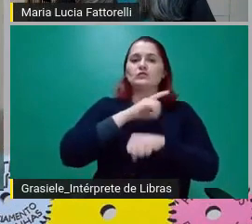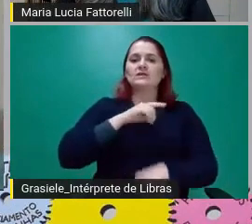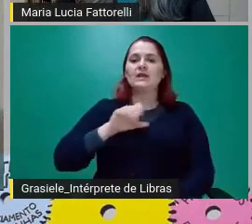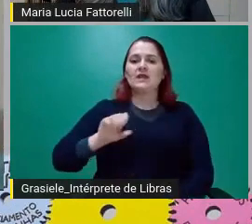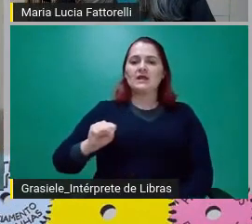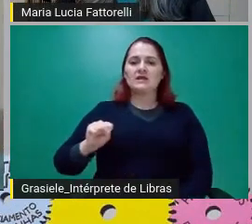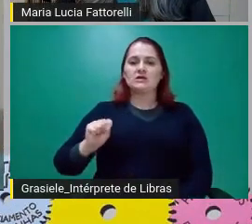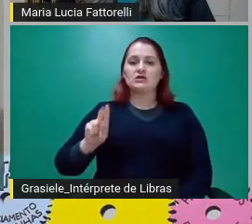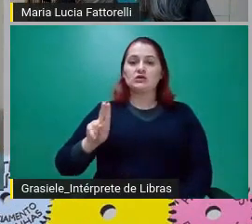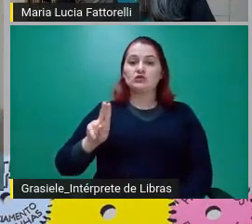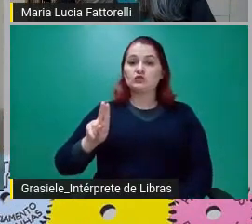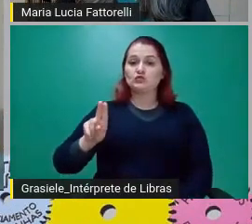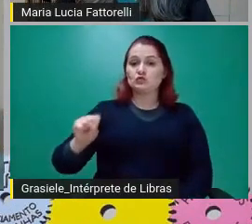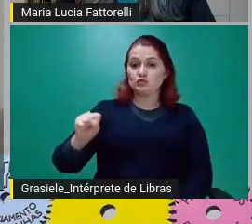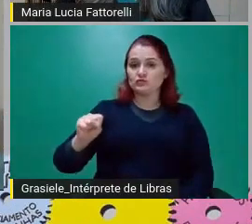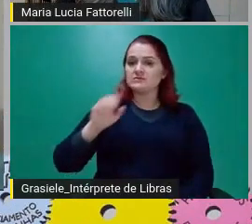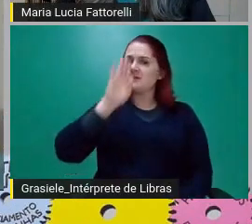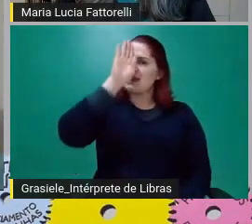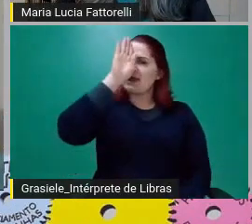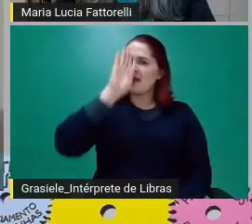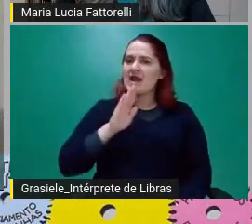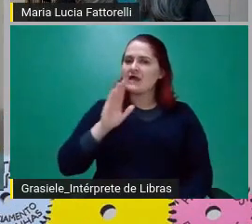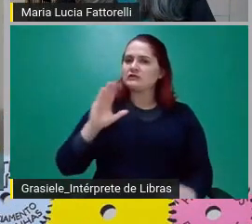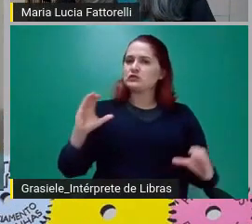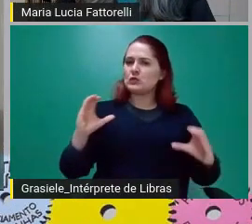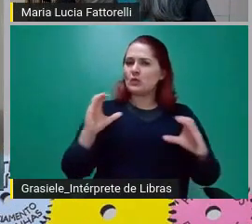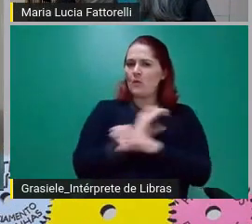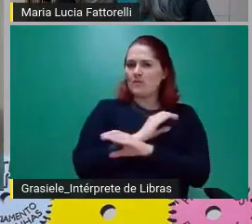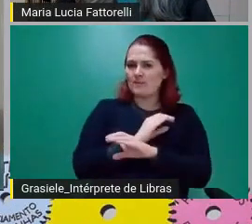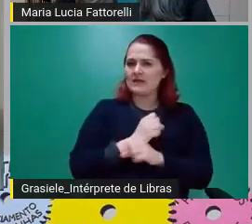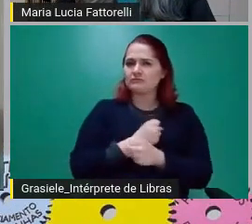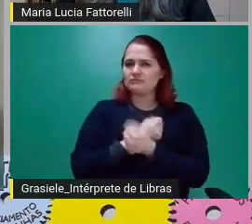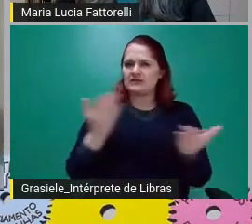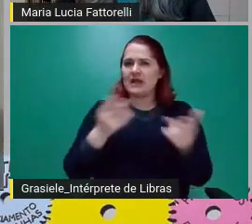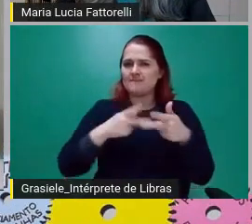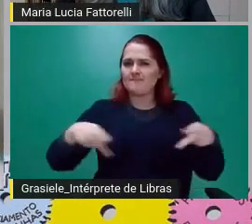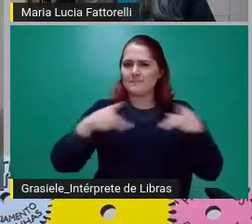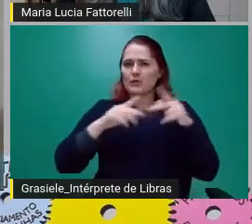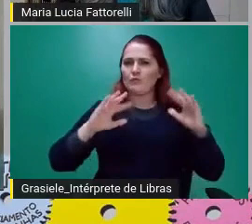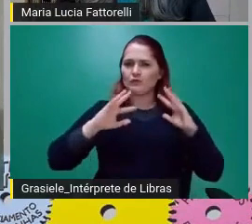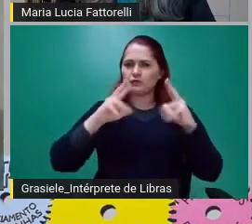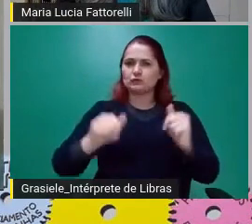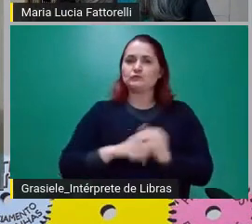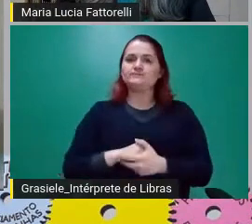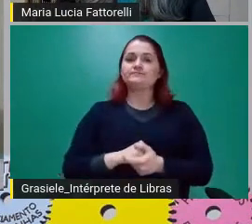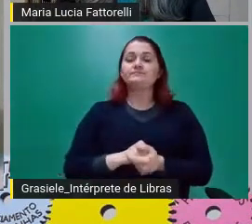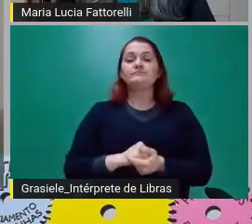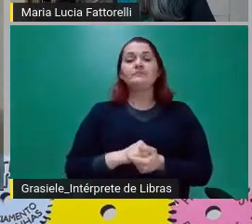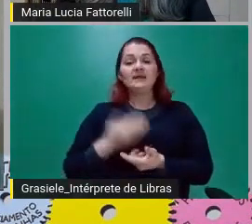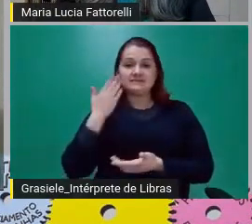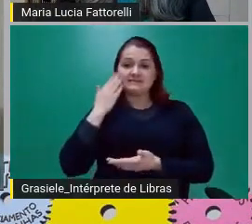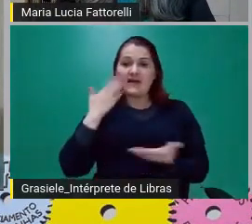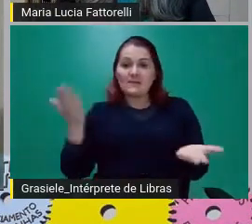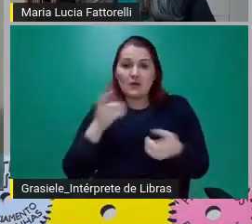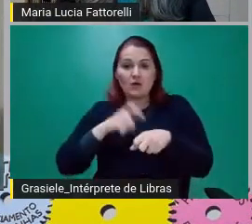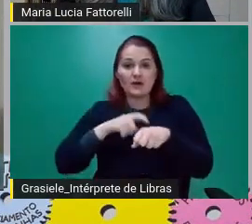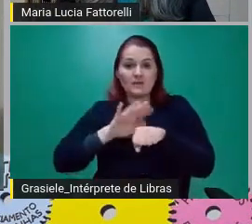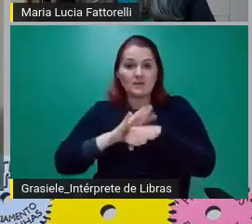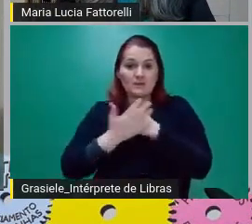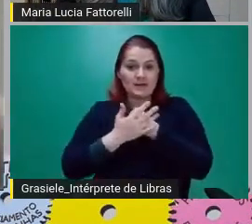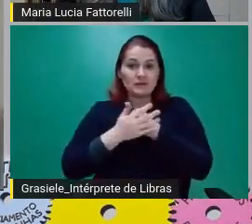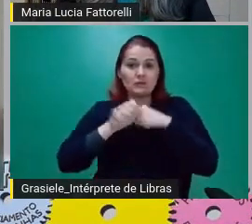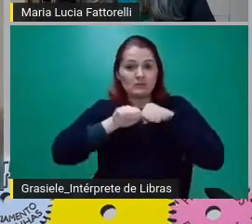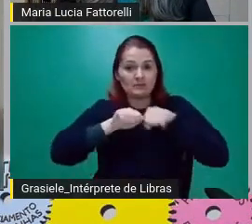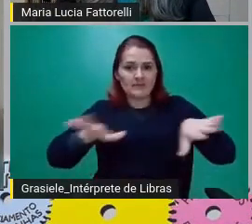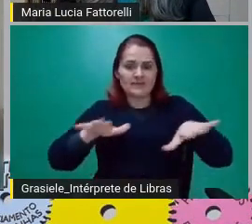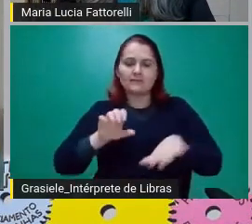o SUS está mostrando a sua importância aí nessa pandemia, né? Se não fosse a negligência do governo em aquisição de vacinas, nós